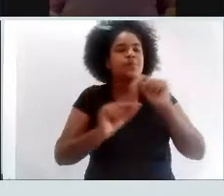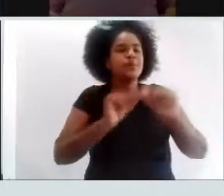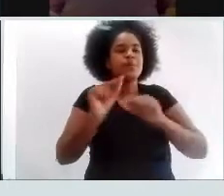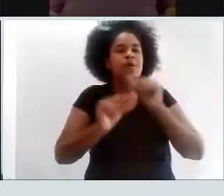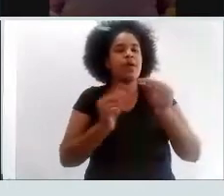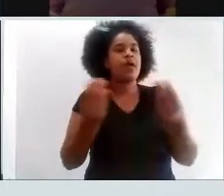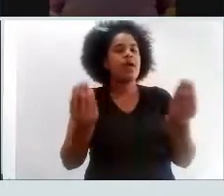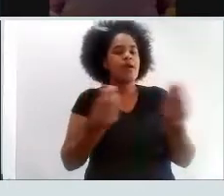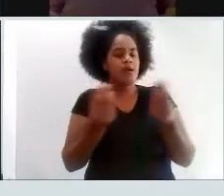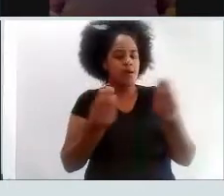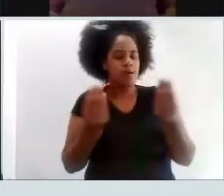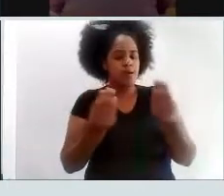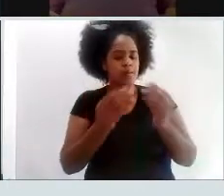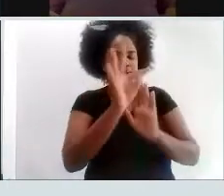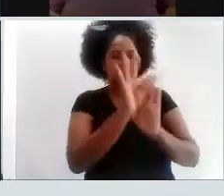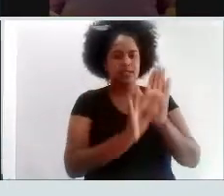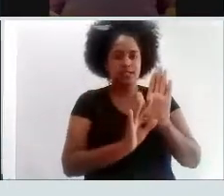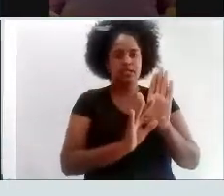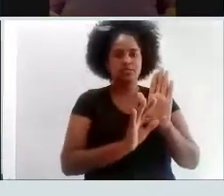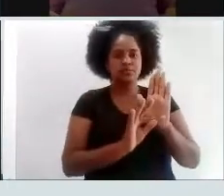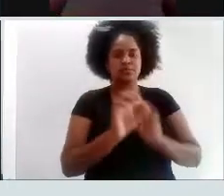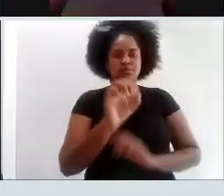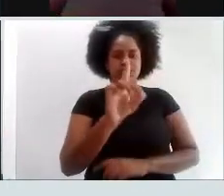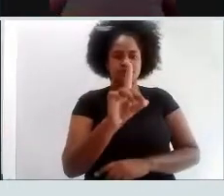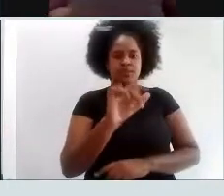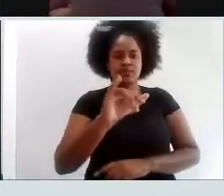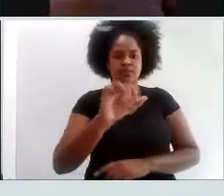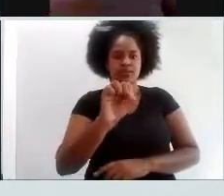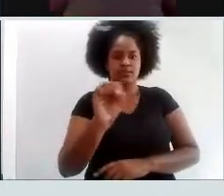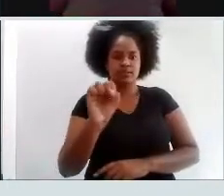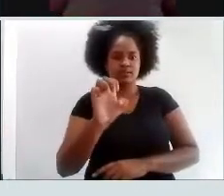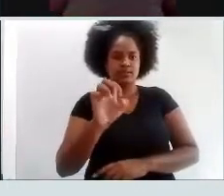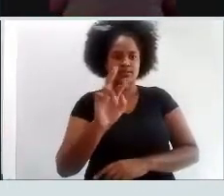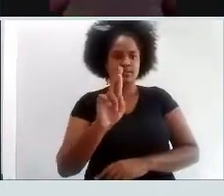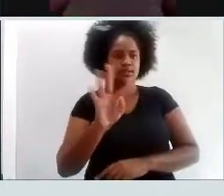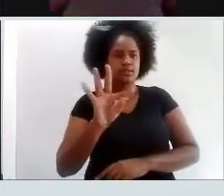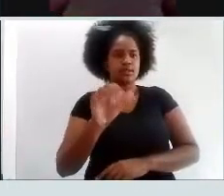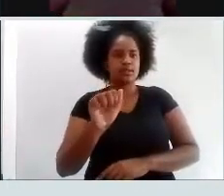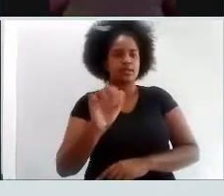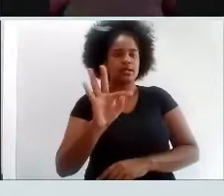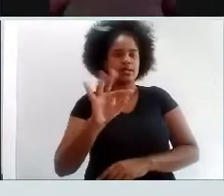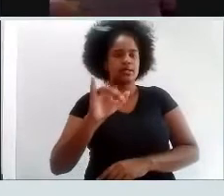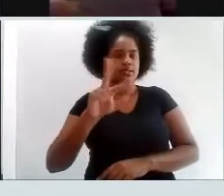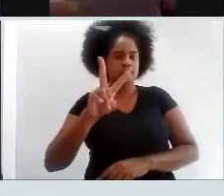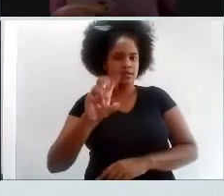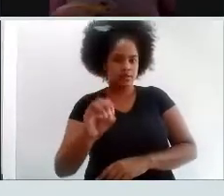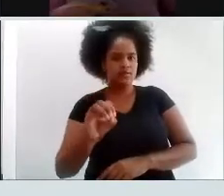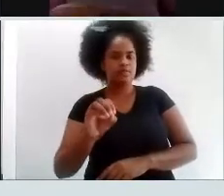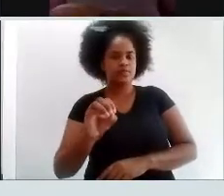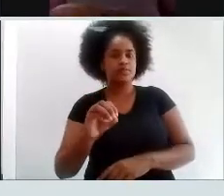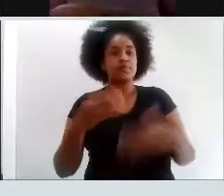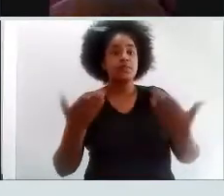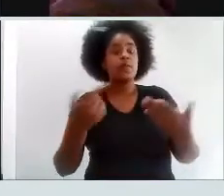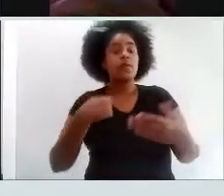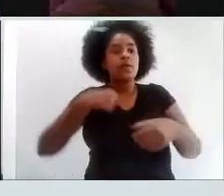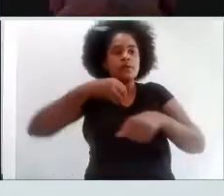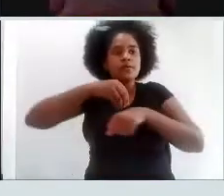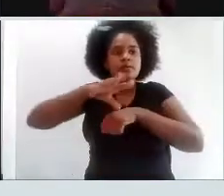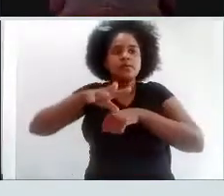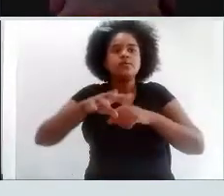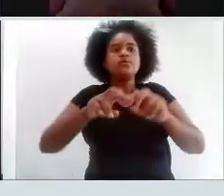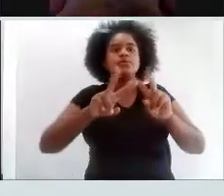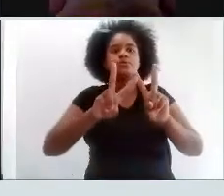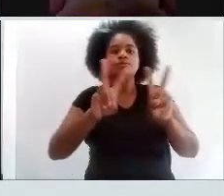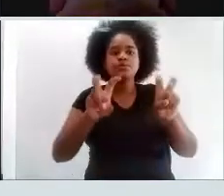dissertativo argumentativo. Então, assim que eu terminar a aula de hoje, eu vou passar para vocês o tema da redação da